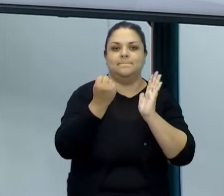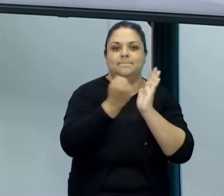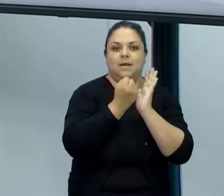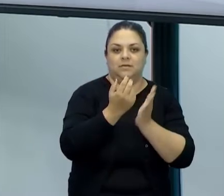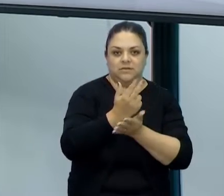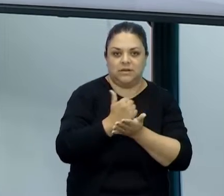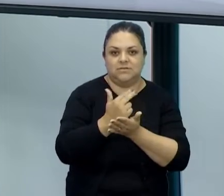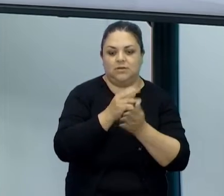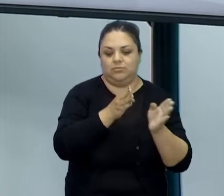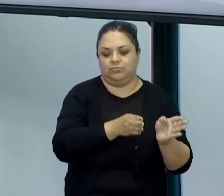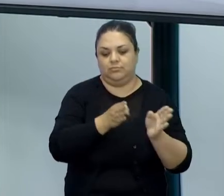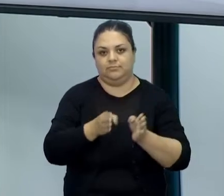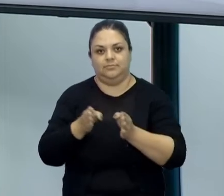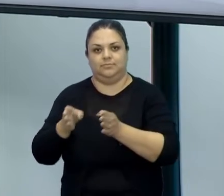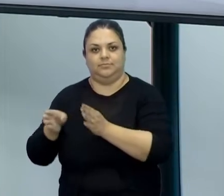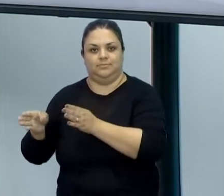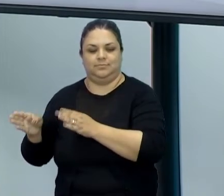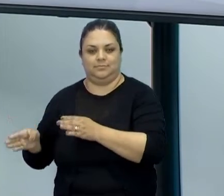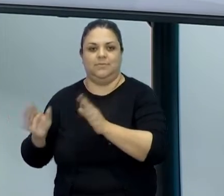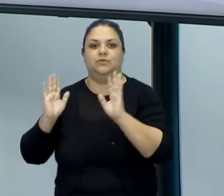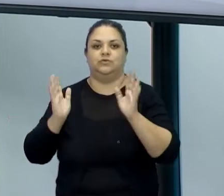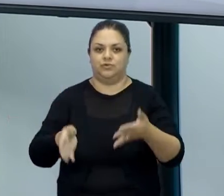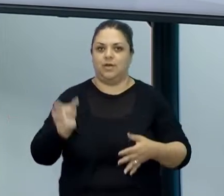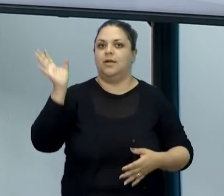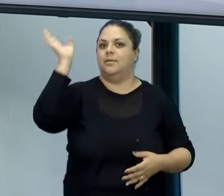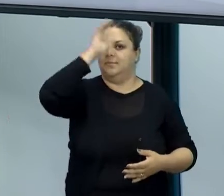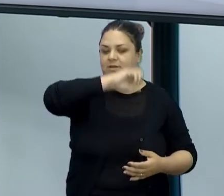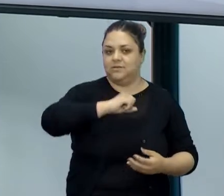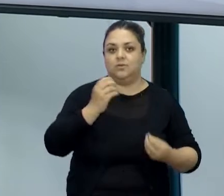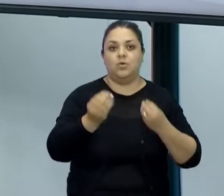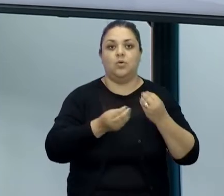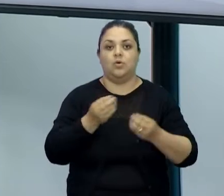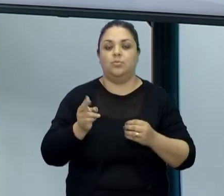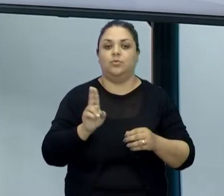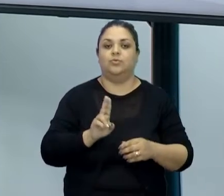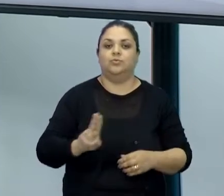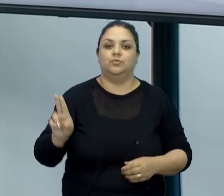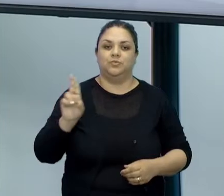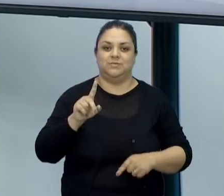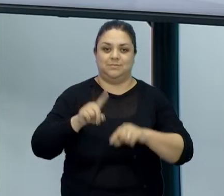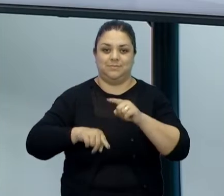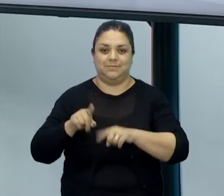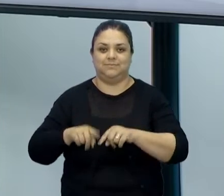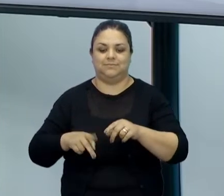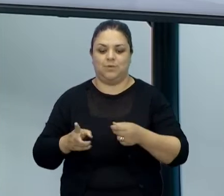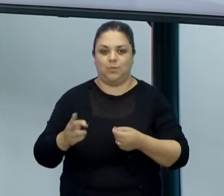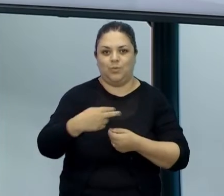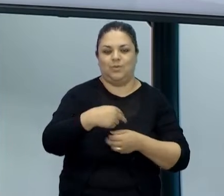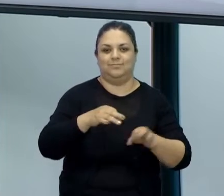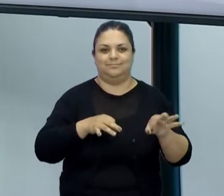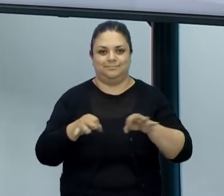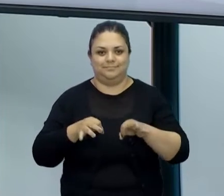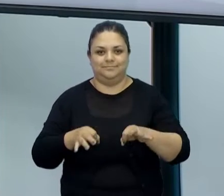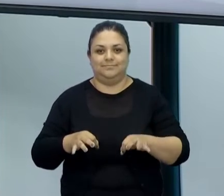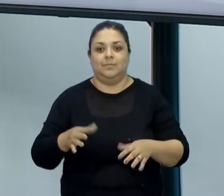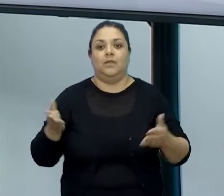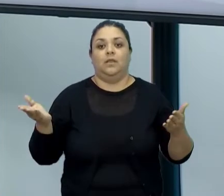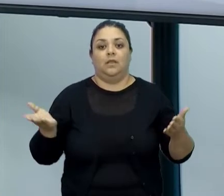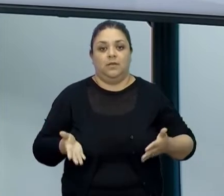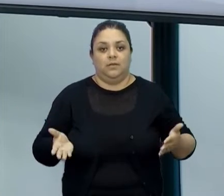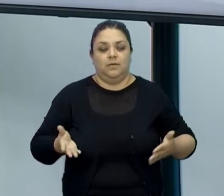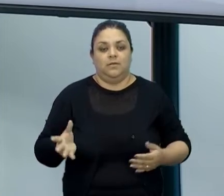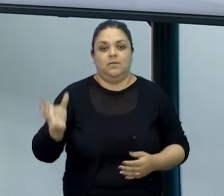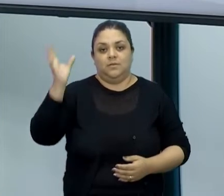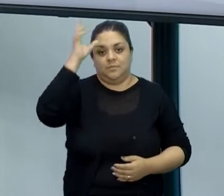como montar essa ideia, né, do fluxograma, utilizando o material. Hoje nós vamos mostrar como é que nós poderíamos